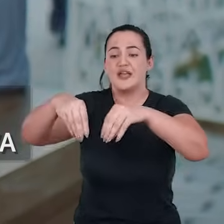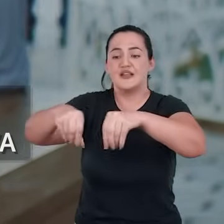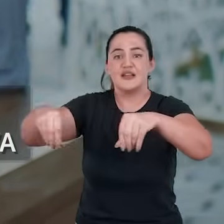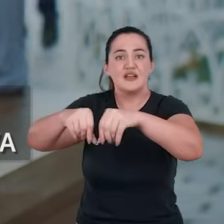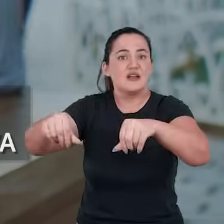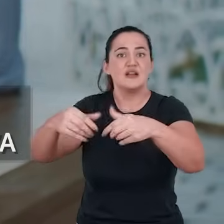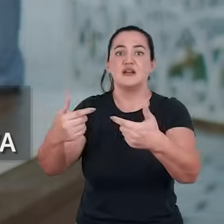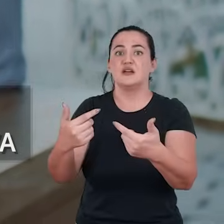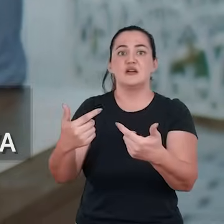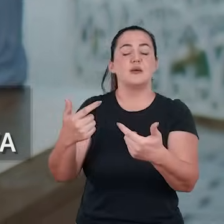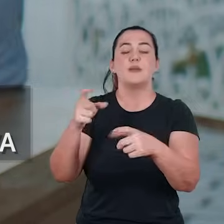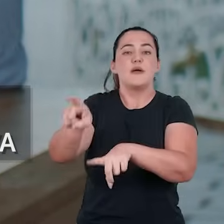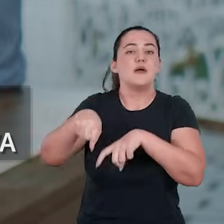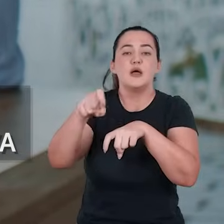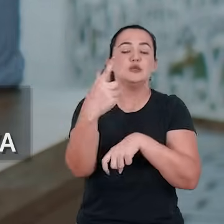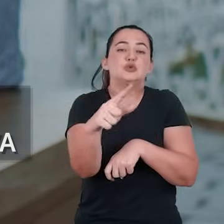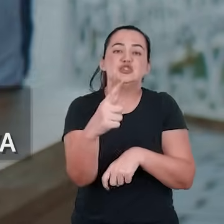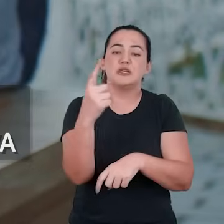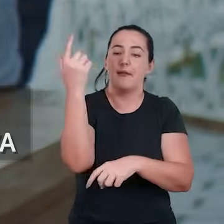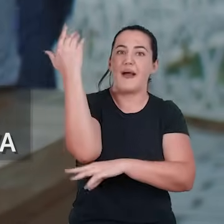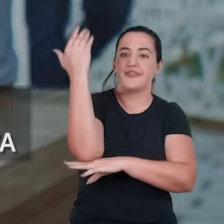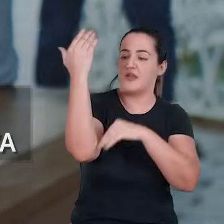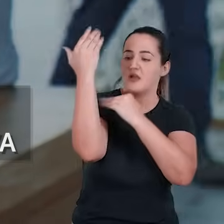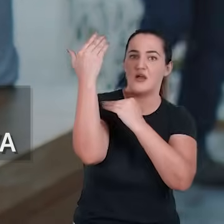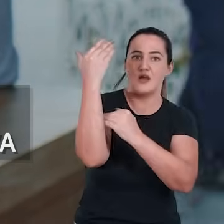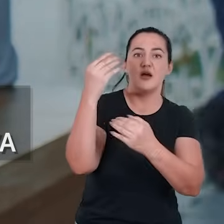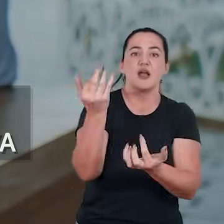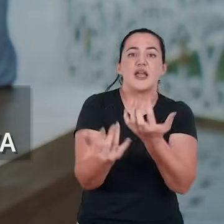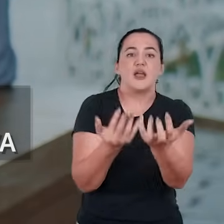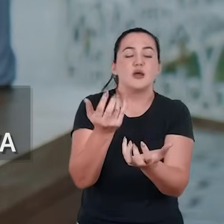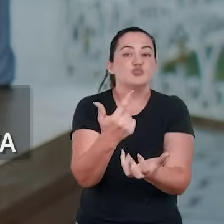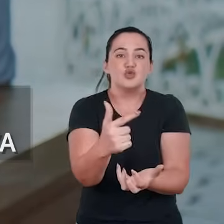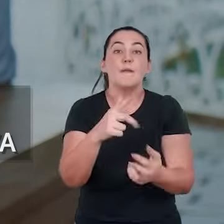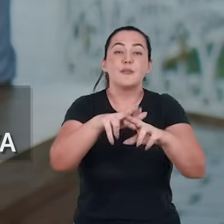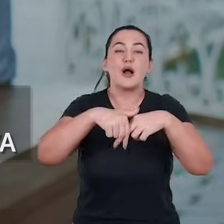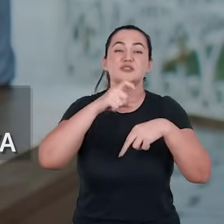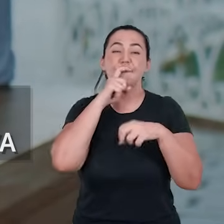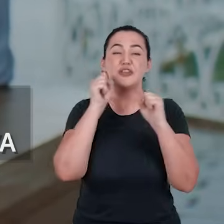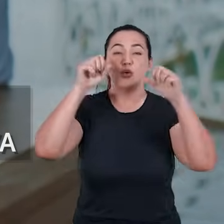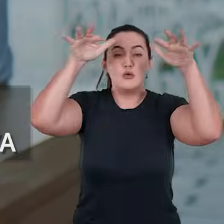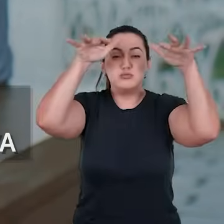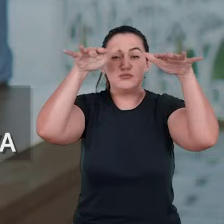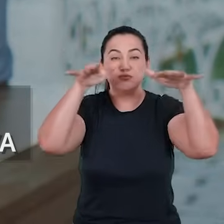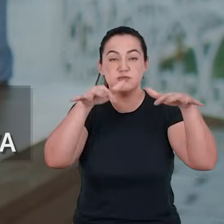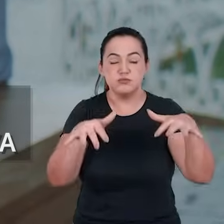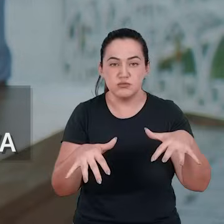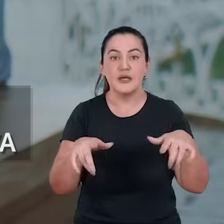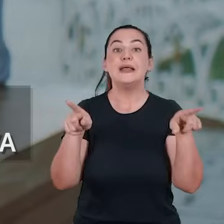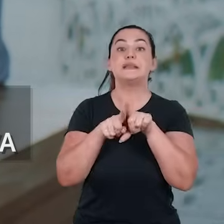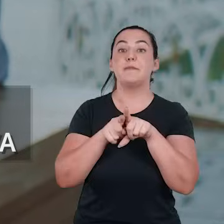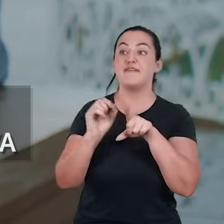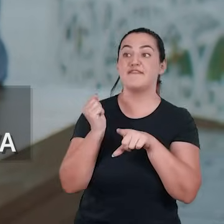para aquecer os seus lares. As guerras que estavam acontecendo, especialmente com os bárbaros que